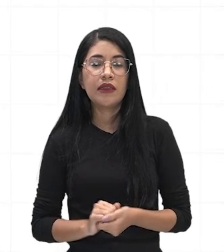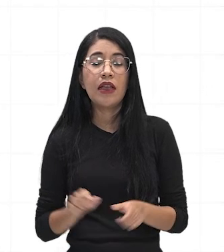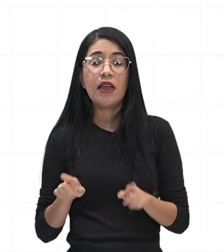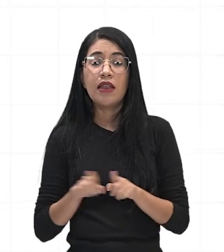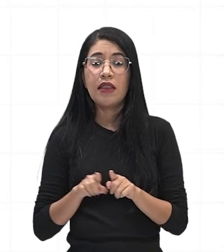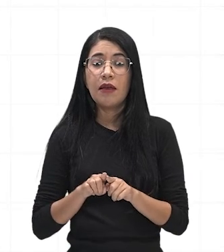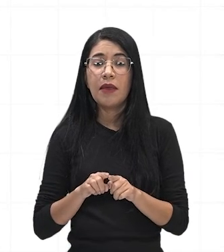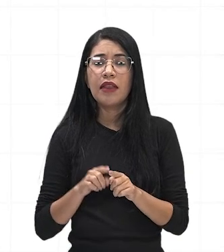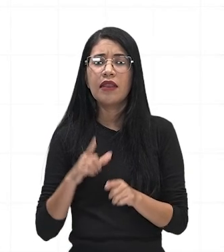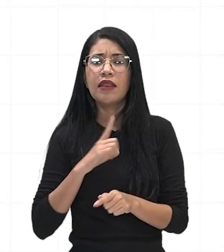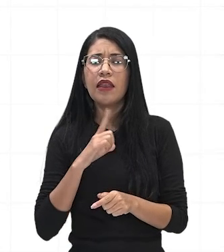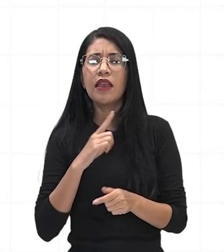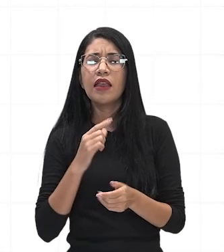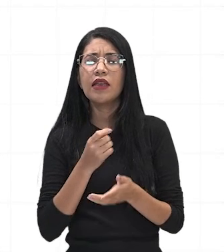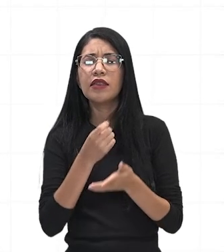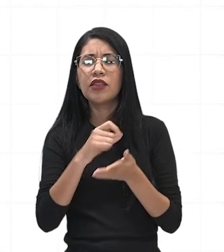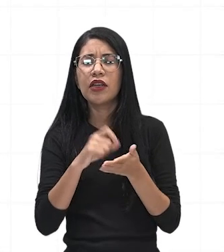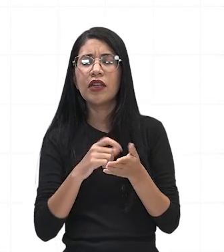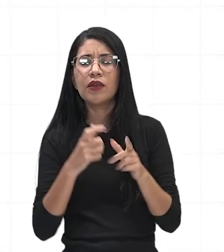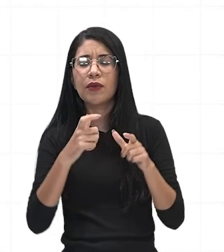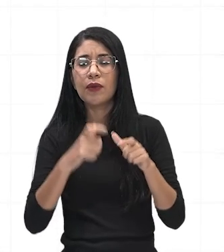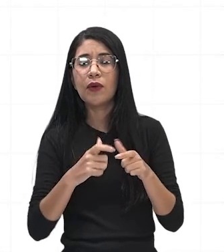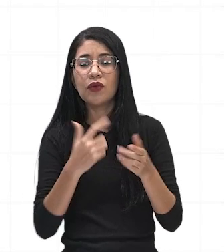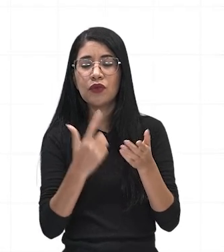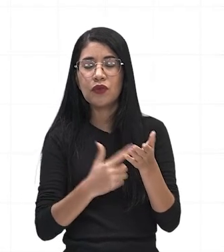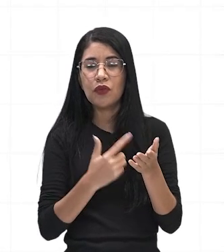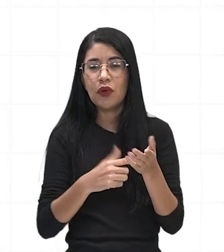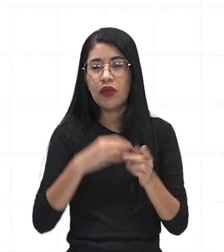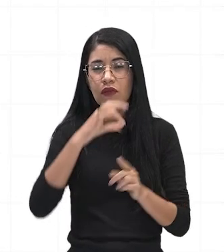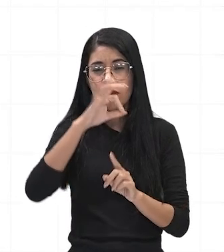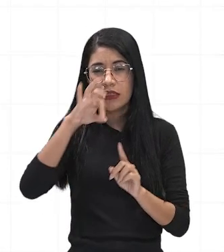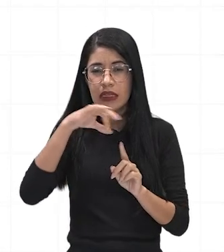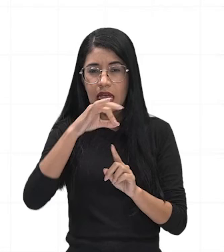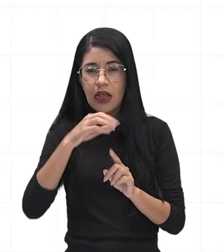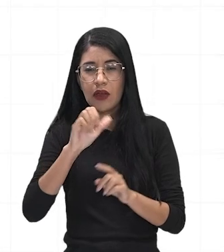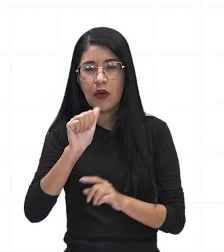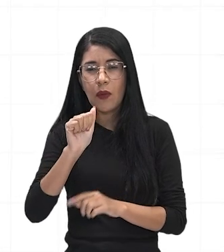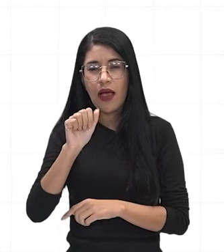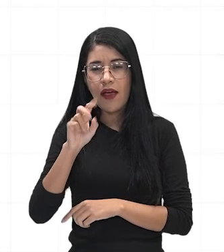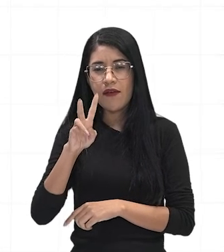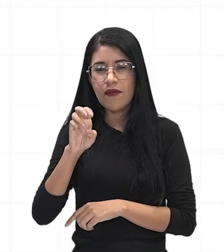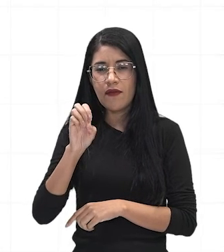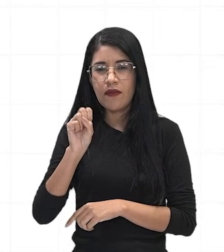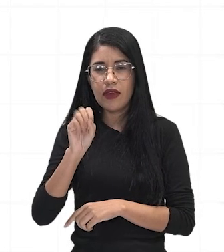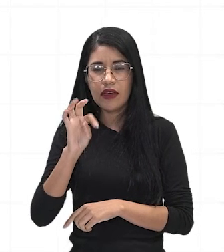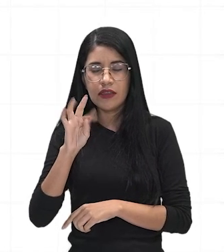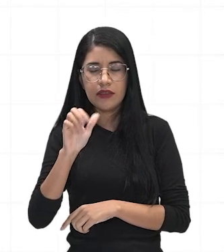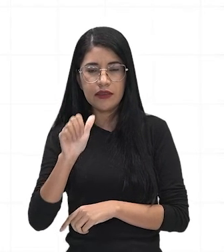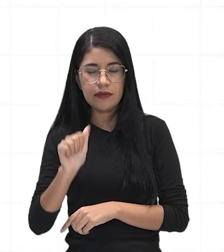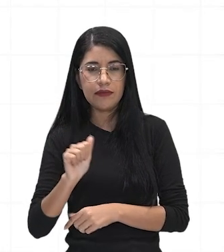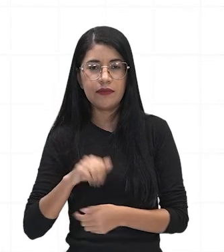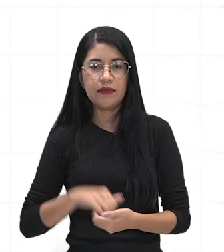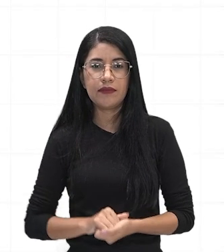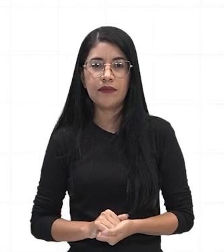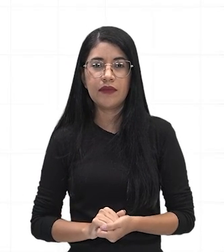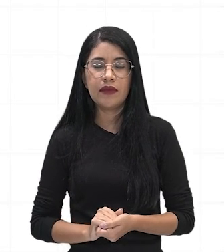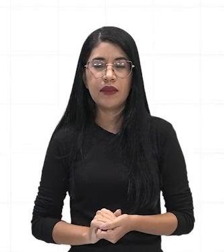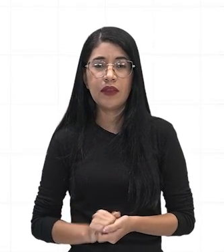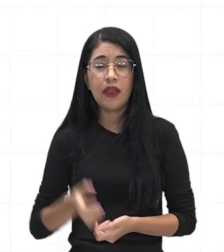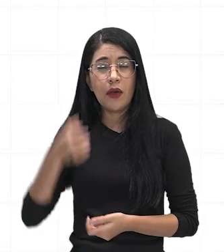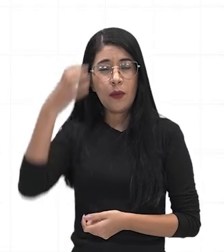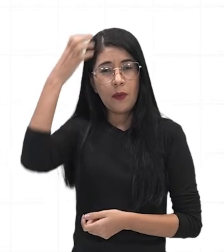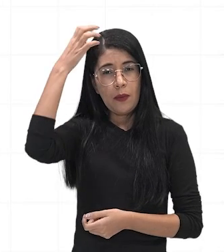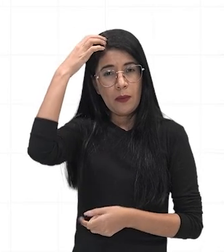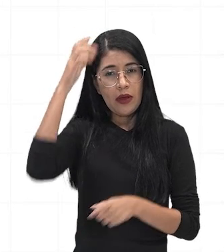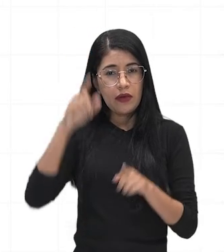está escrito toda essa parte da religião no livro sagrado, que é o Avesta, tá? O Império Persa